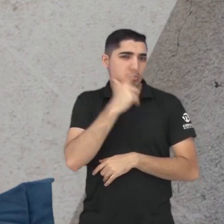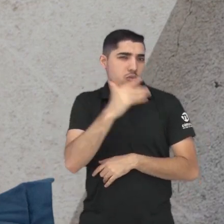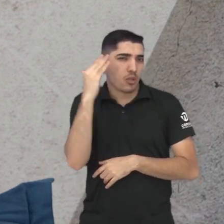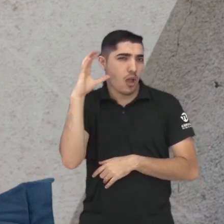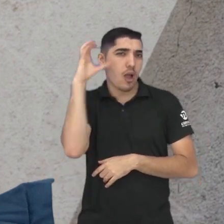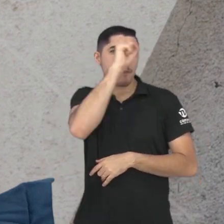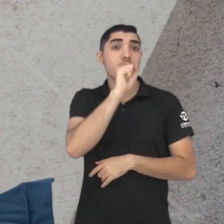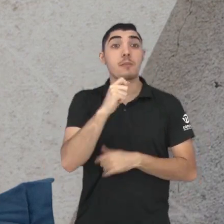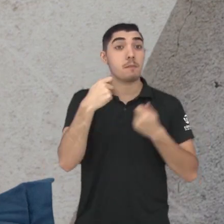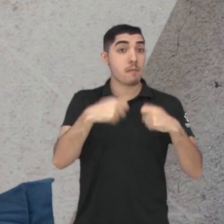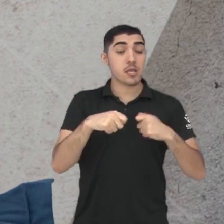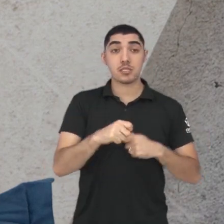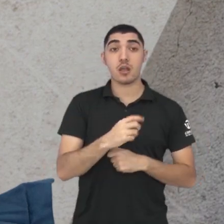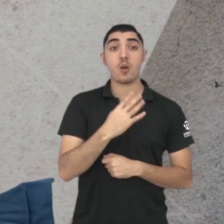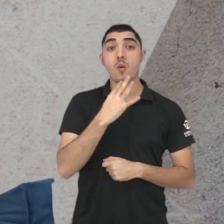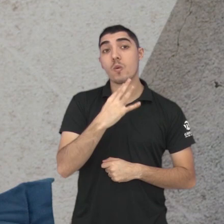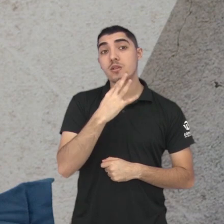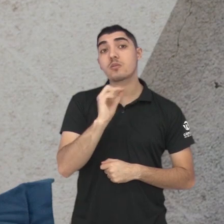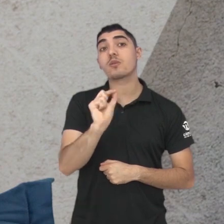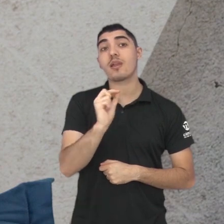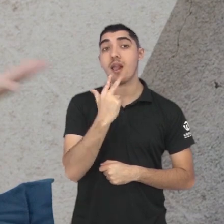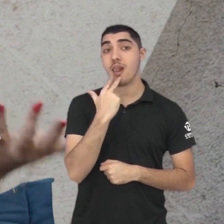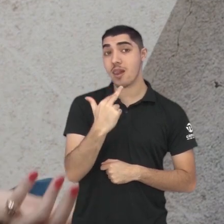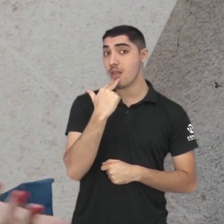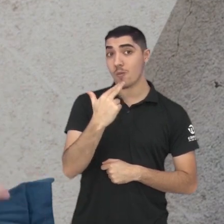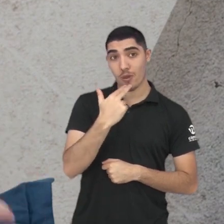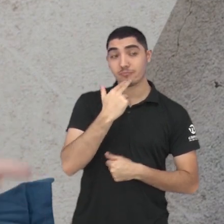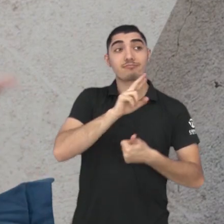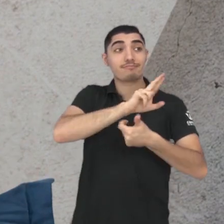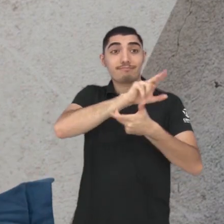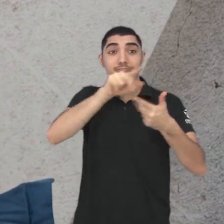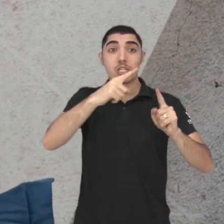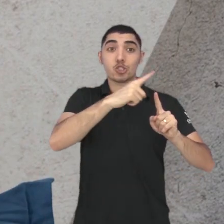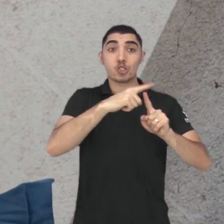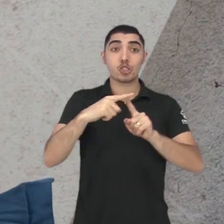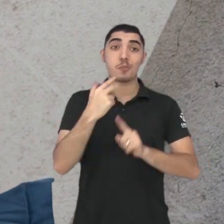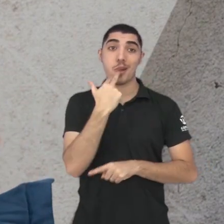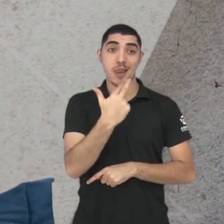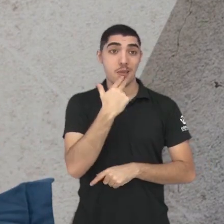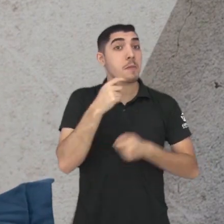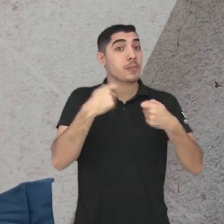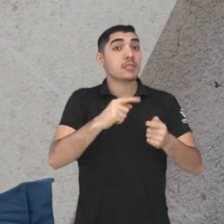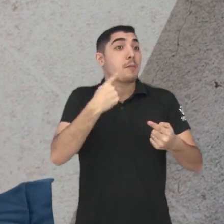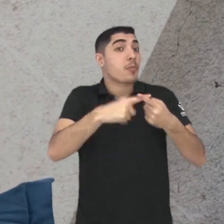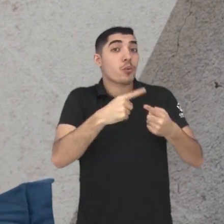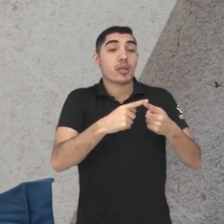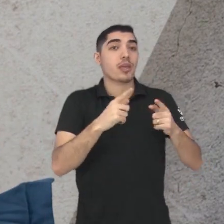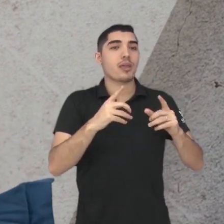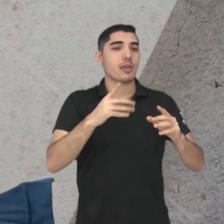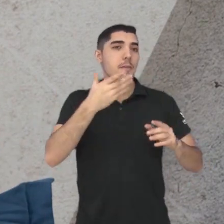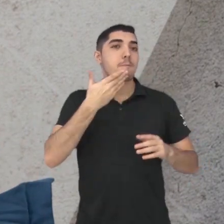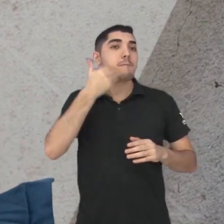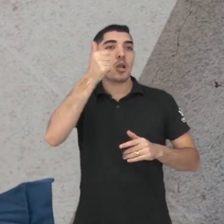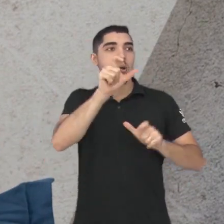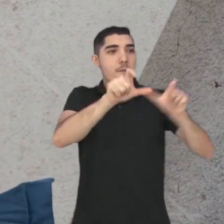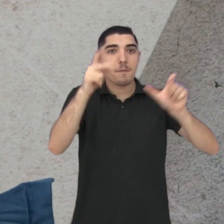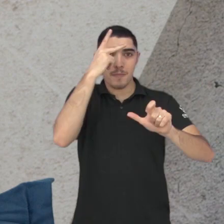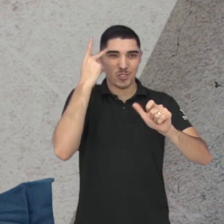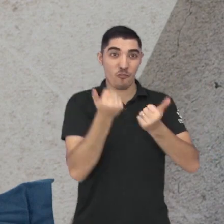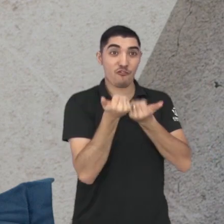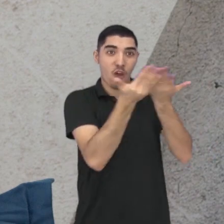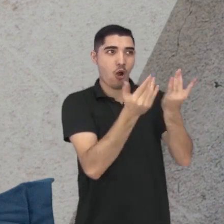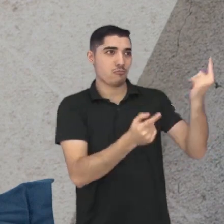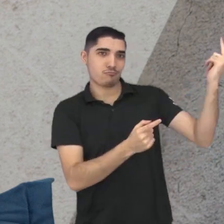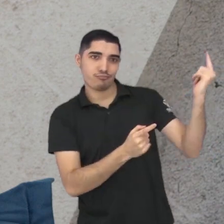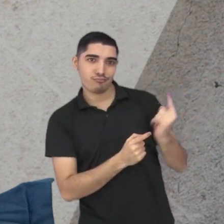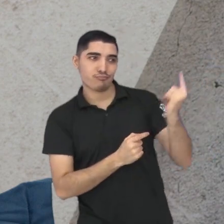a gente tem que ter conhecimento de línguas, por exemplo, para ampliar ainda mais a nossa receptividade, né? Para acolher melhor os nossos